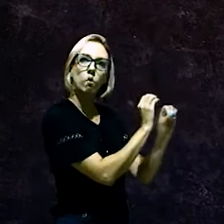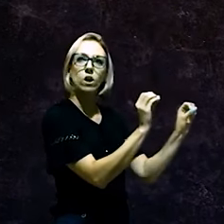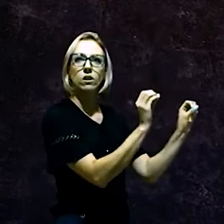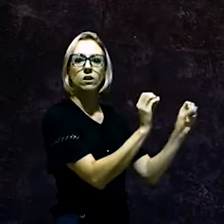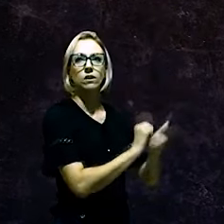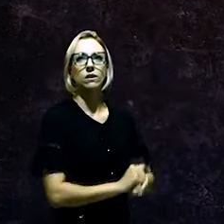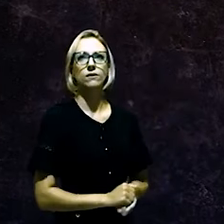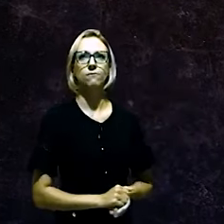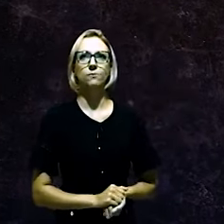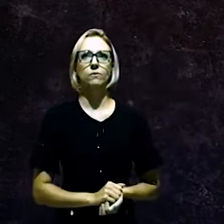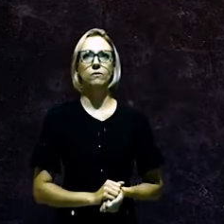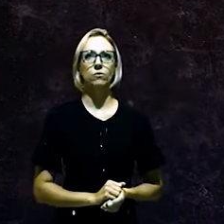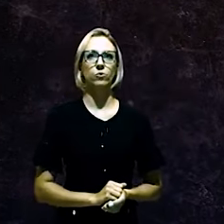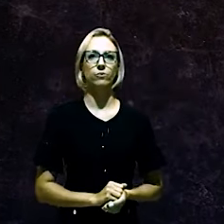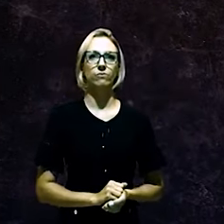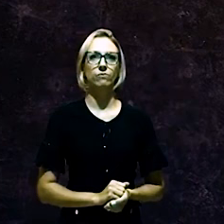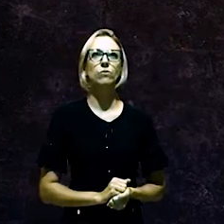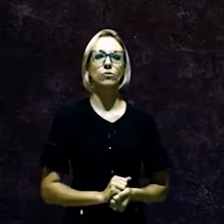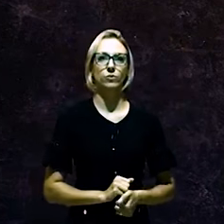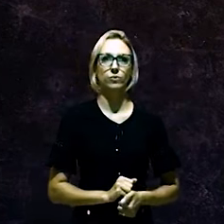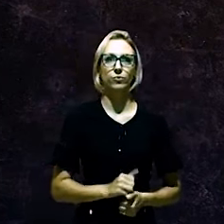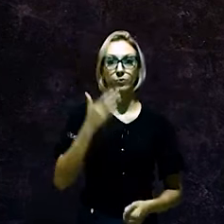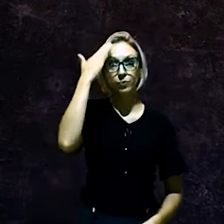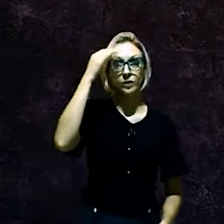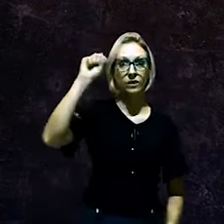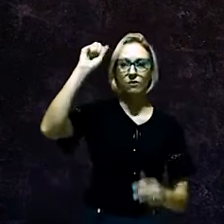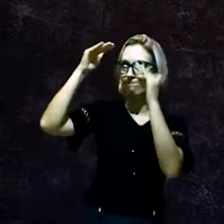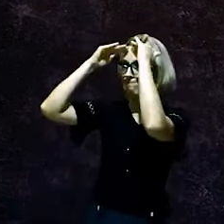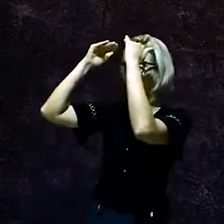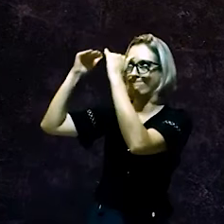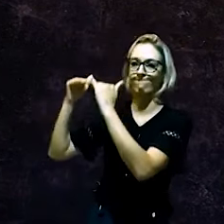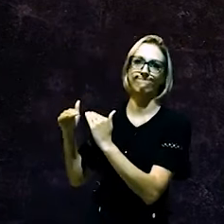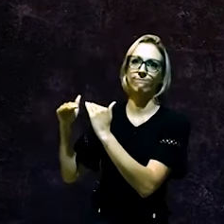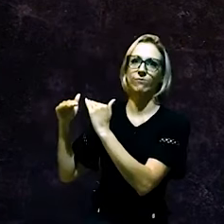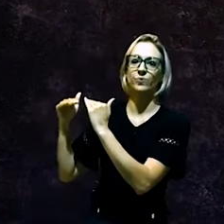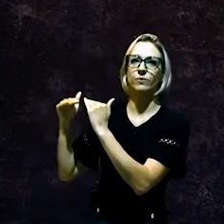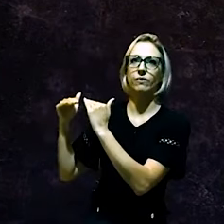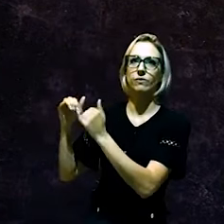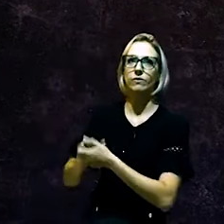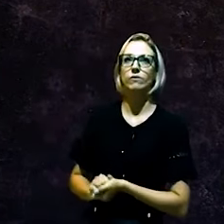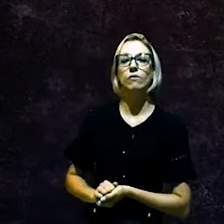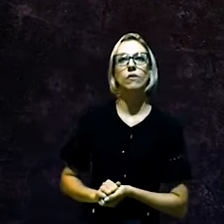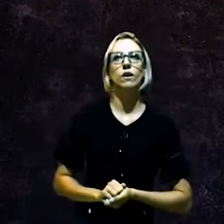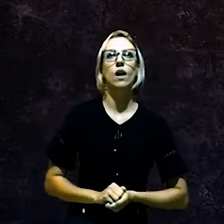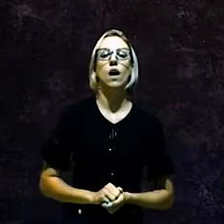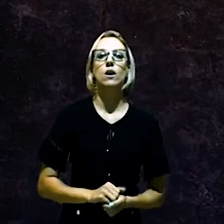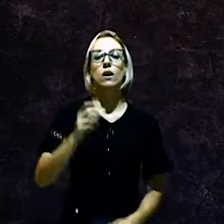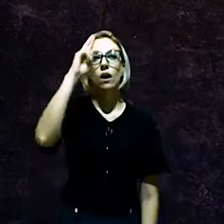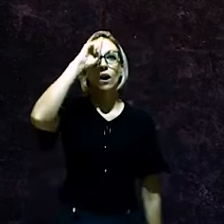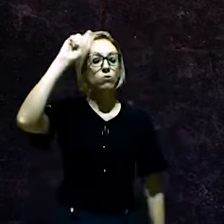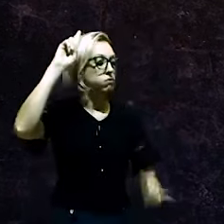Ele, porém, não guardou o que o Senhor lhe havia ordenado. Por isso o Senhor disse a